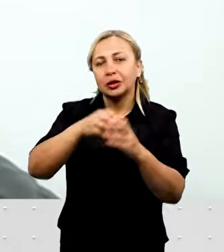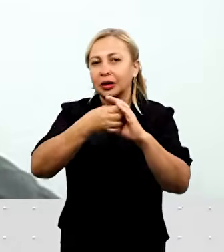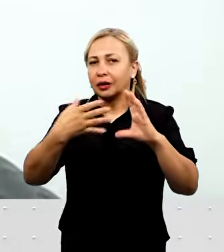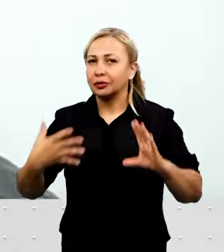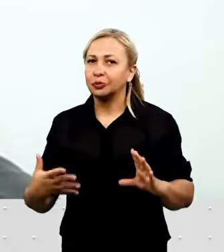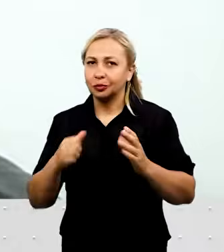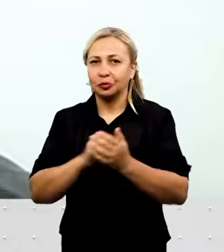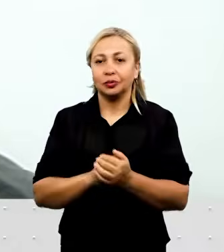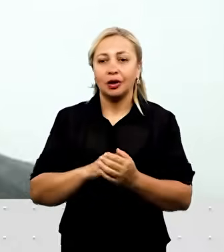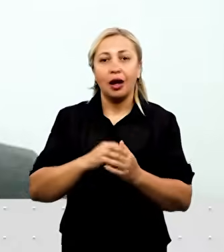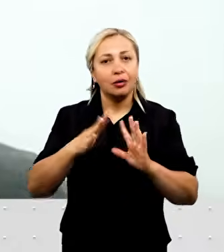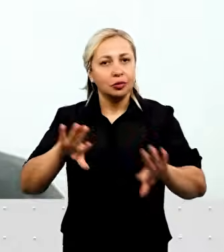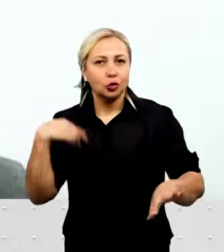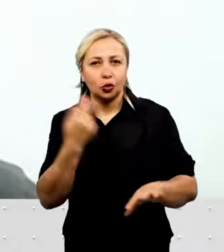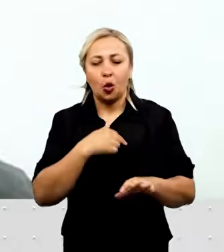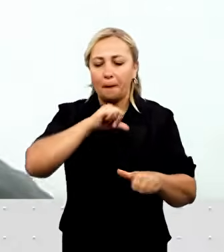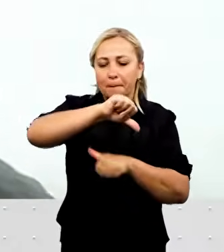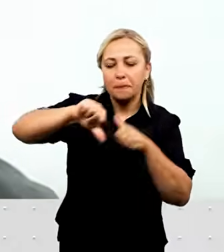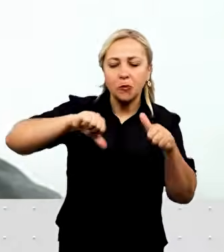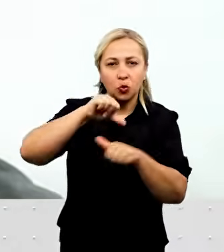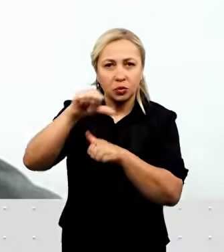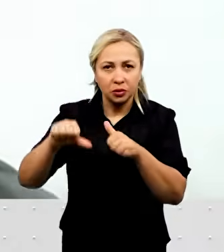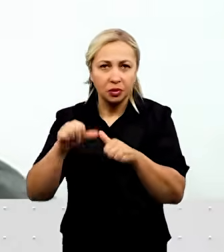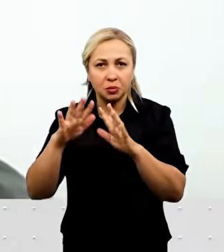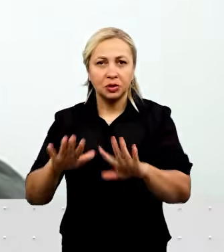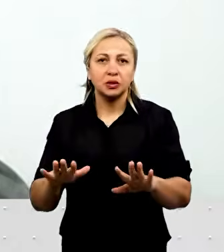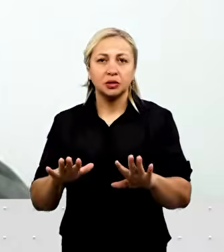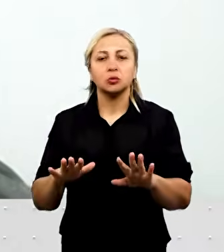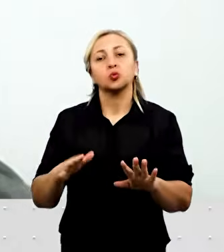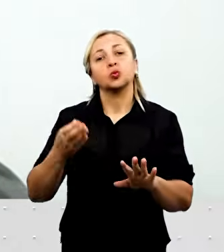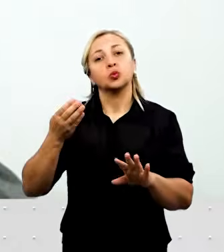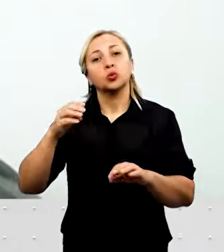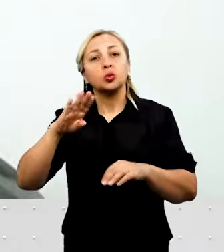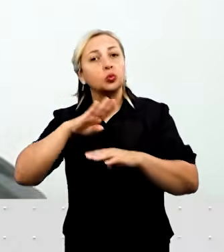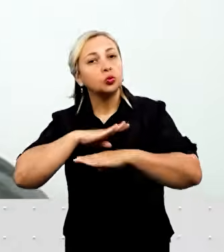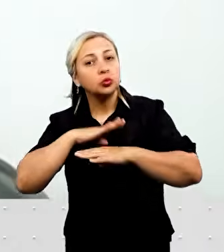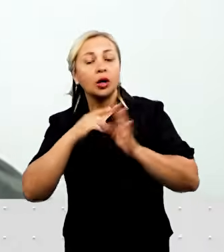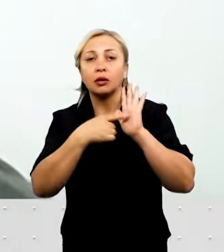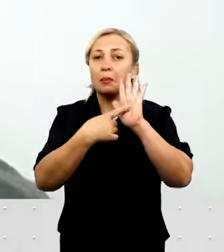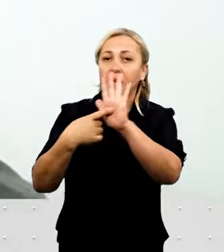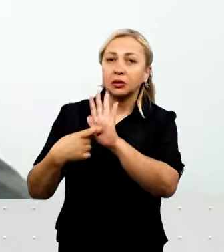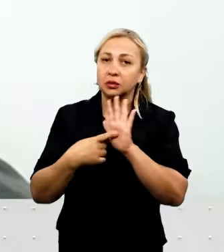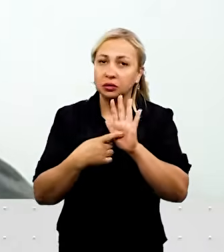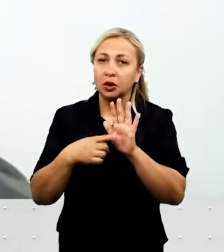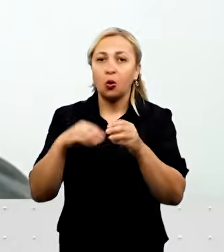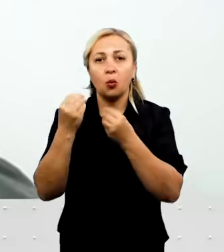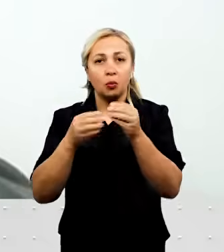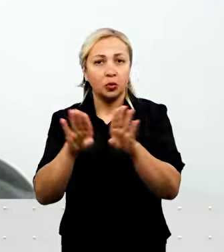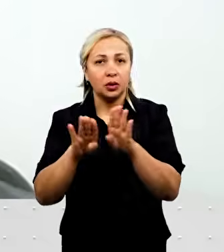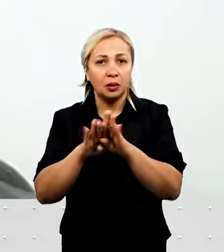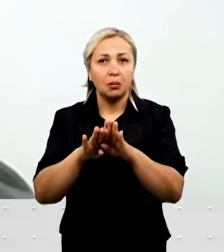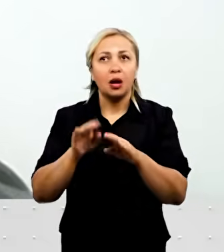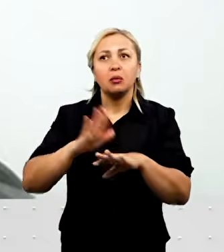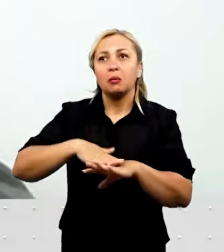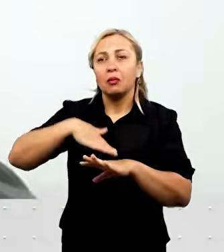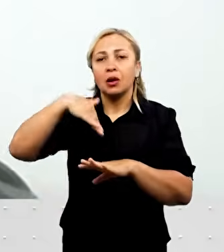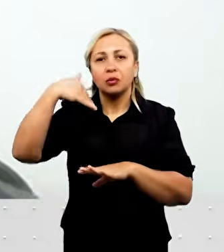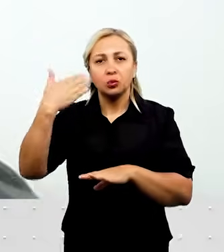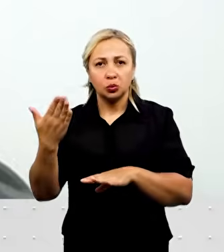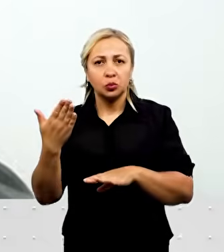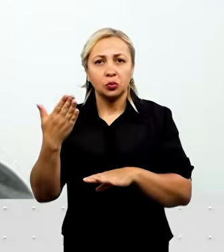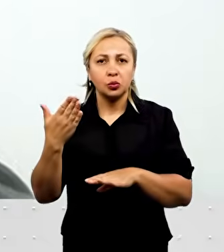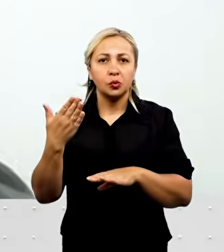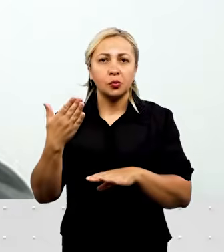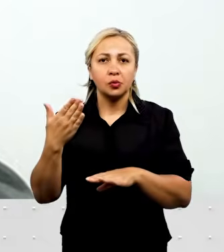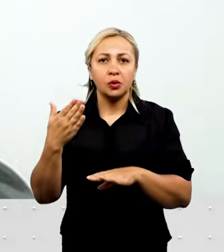desse aspecto. Então, a gente fez uma modificação tanto na forma de apresentação, como também uma